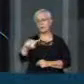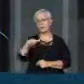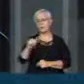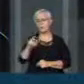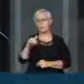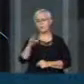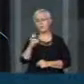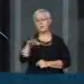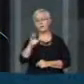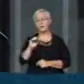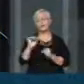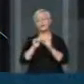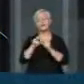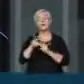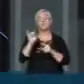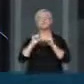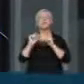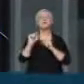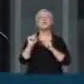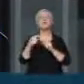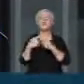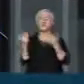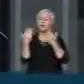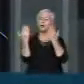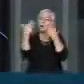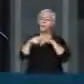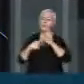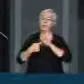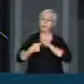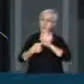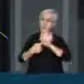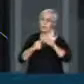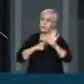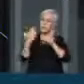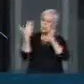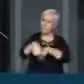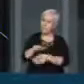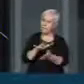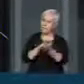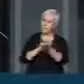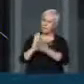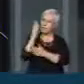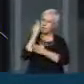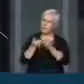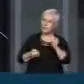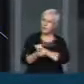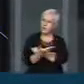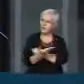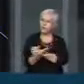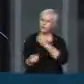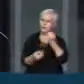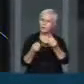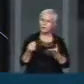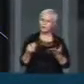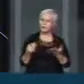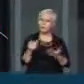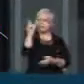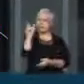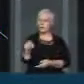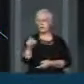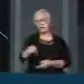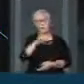diante da incontestável fraude da qual ele é um dos